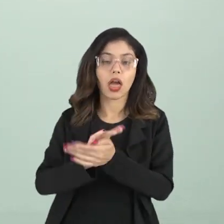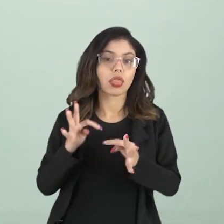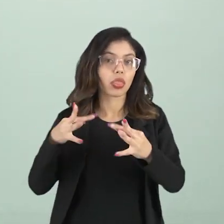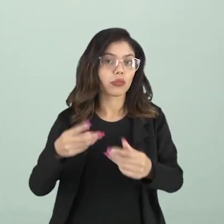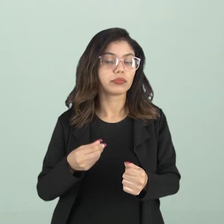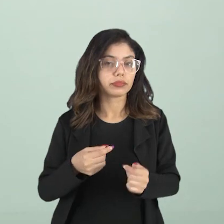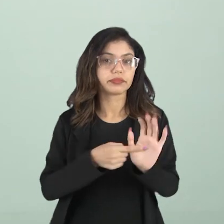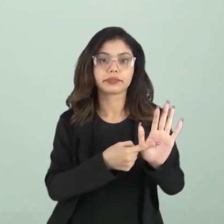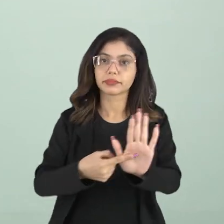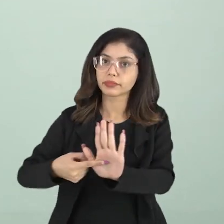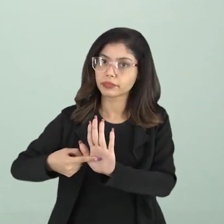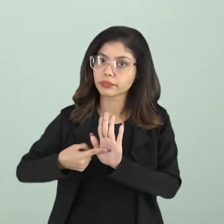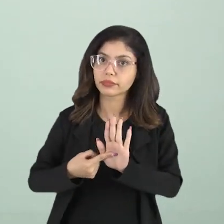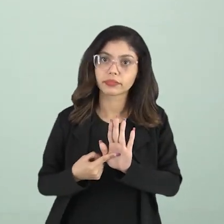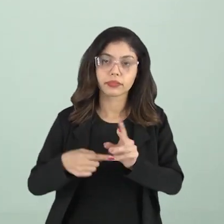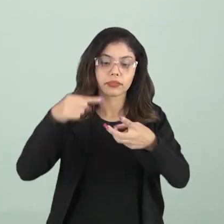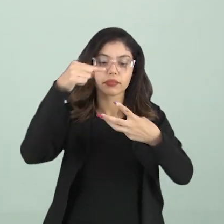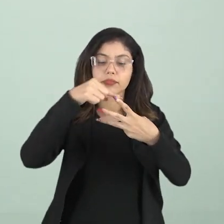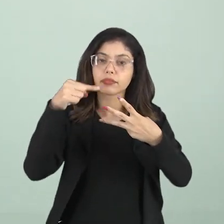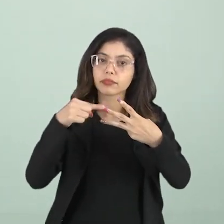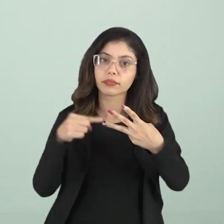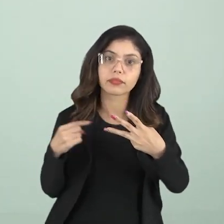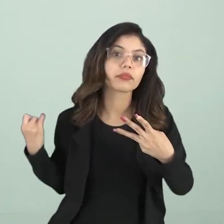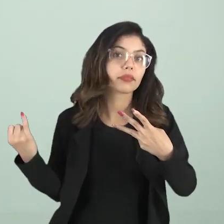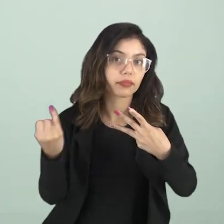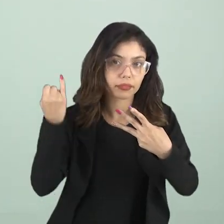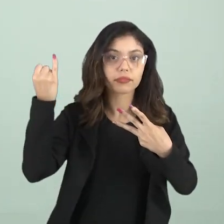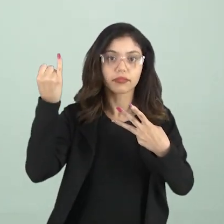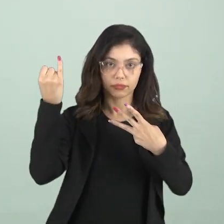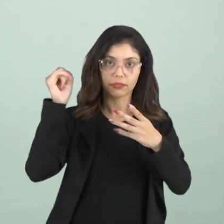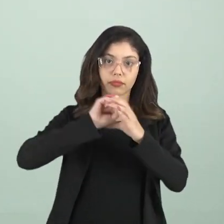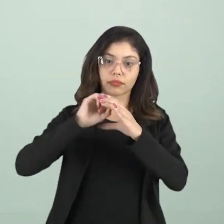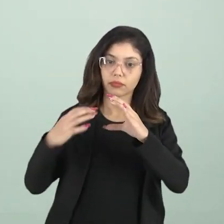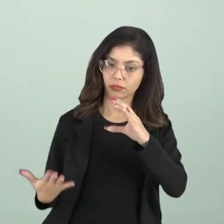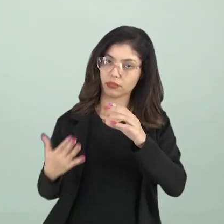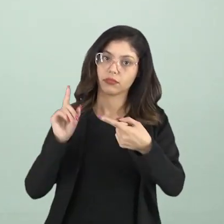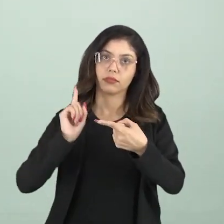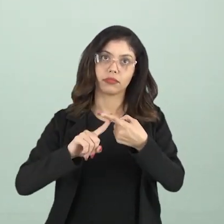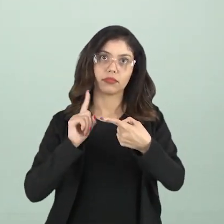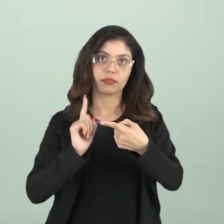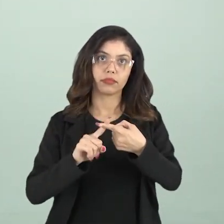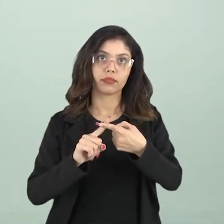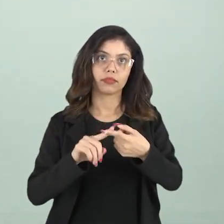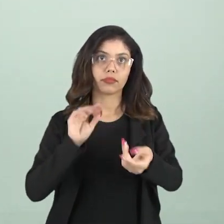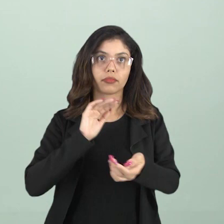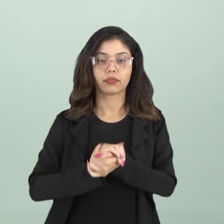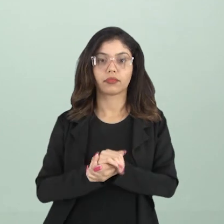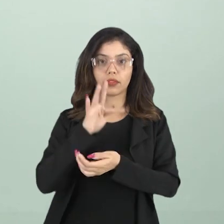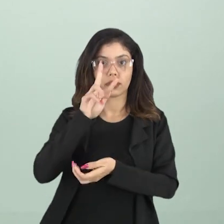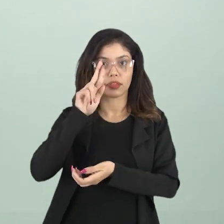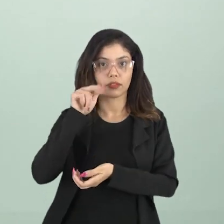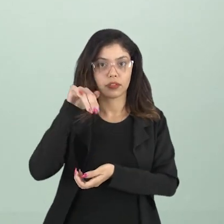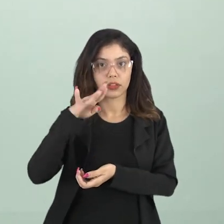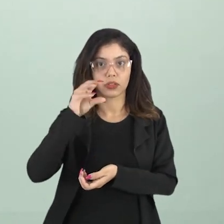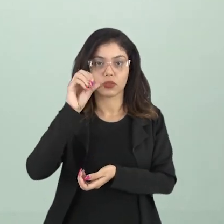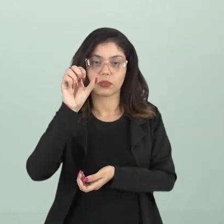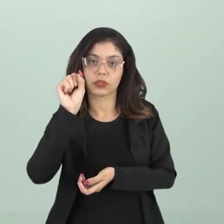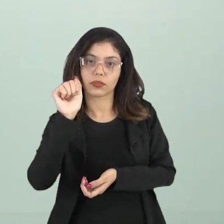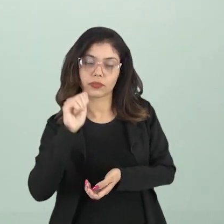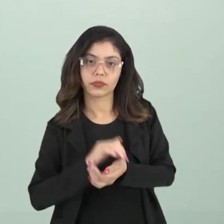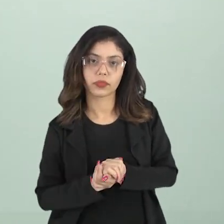aqueles que apresentam 3 características fundamentais. Os fenômenos sociais, segundo essa